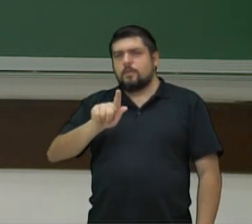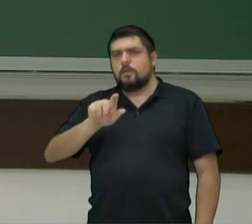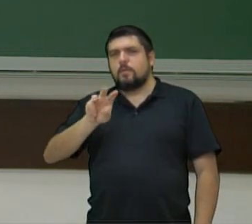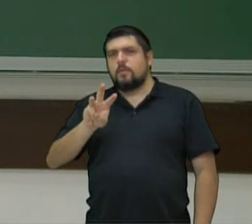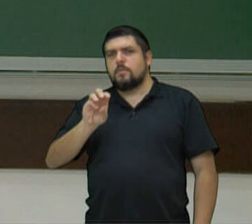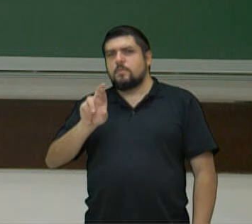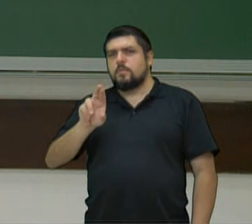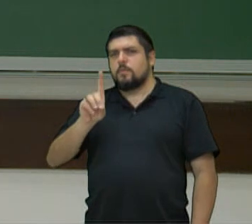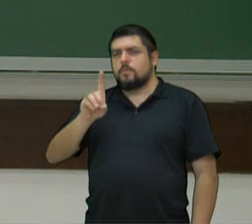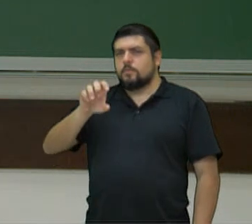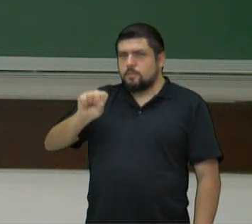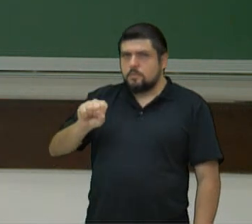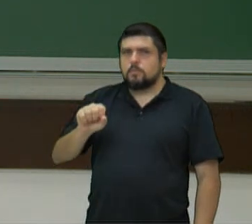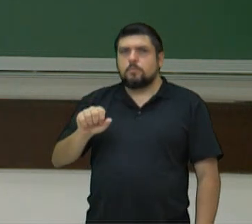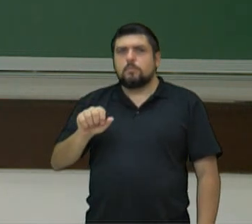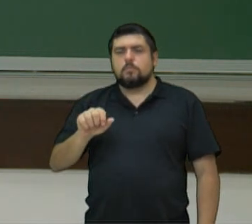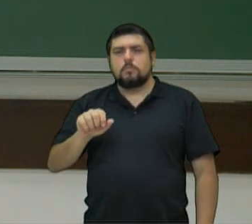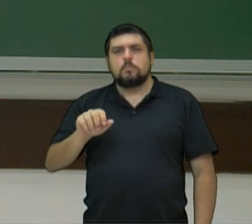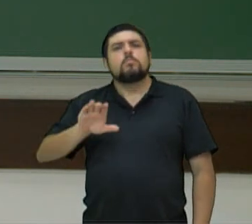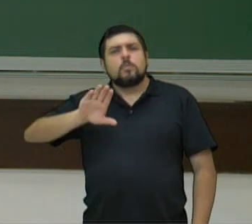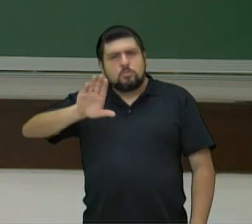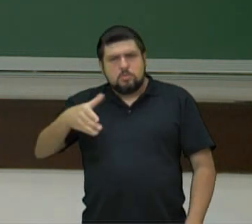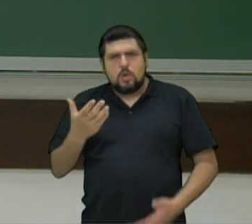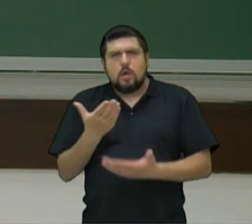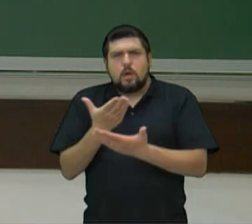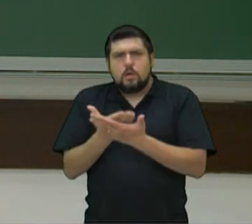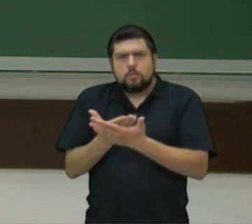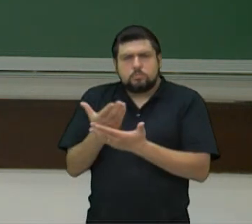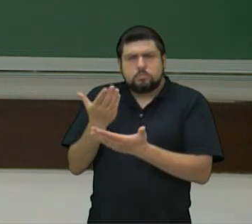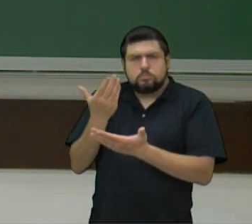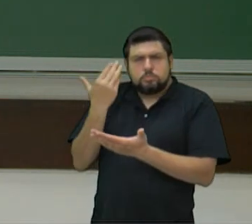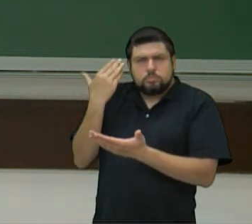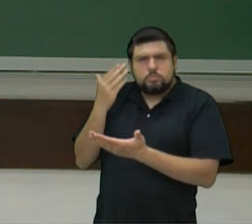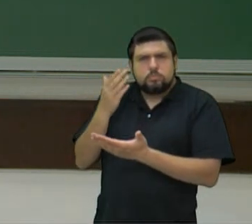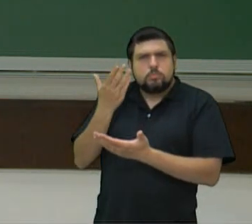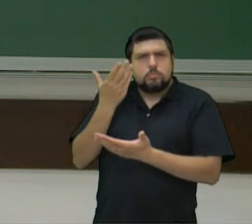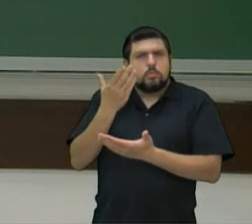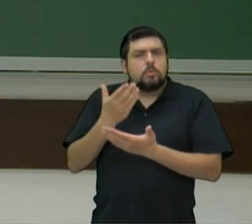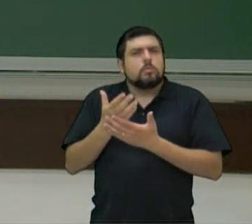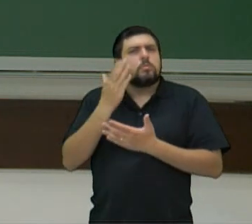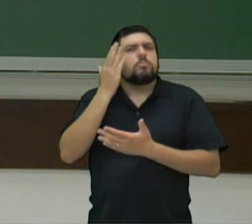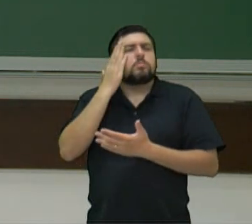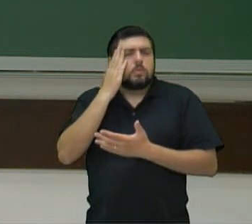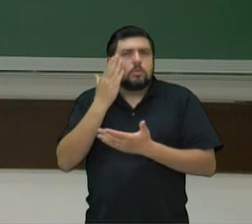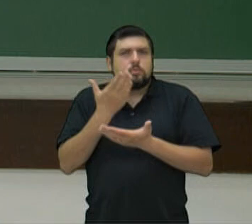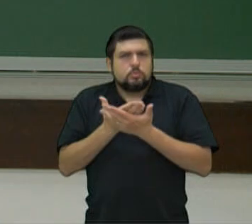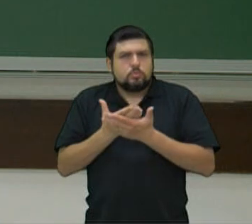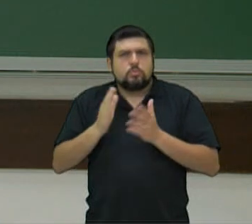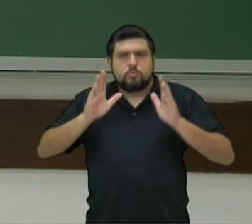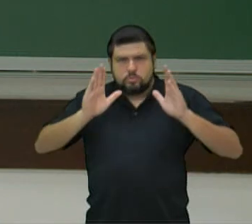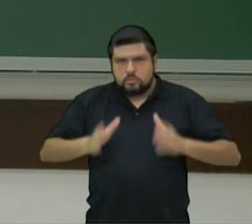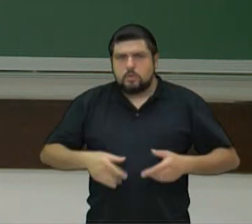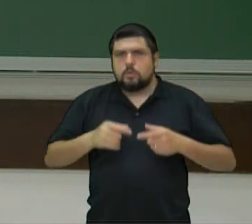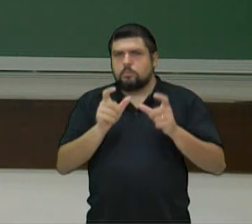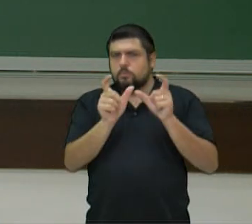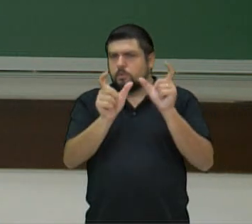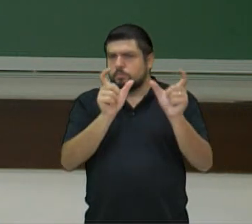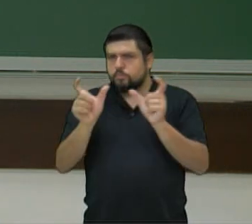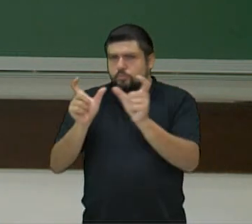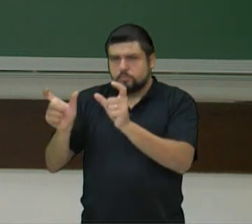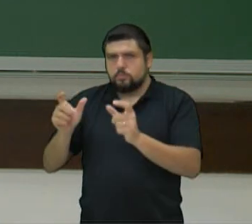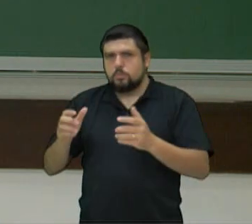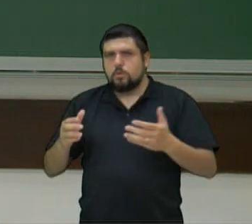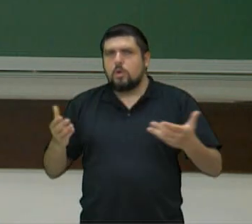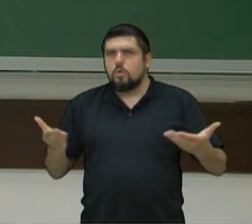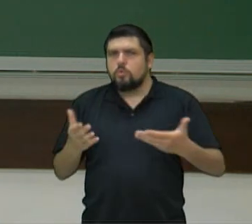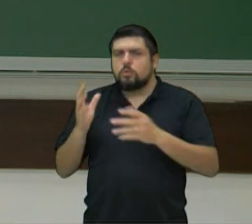nós já estudamos em algumas aulas anteriores. Nas nossas 2 últimas aulas, nós falamos sobre essas linking words e hoje nós vamos revisar